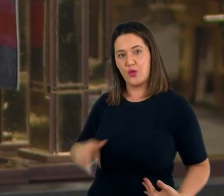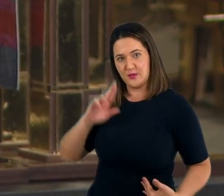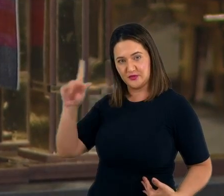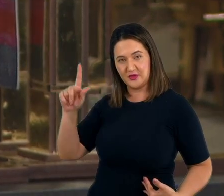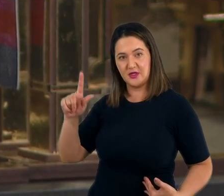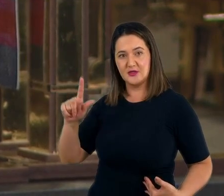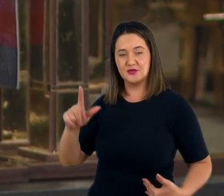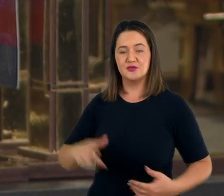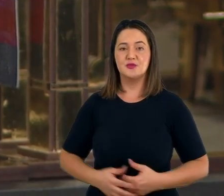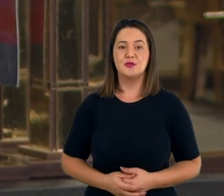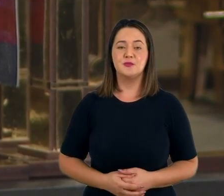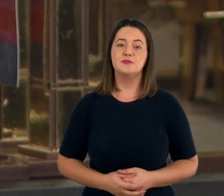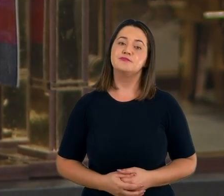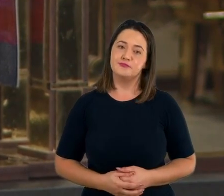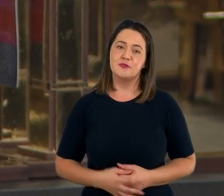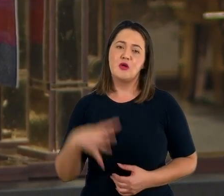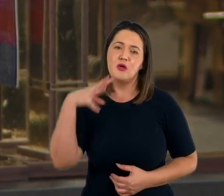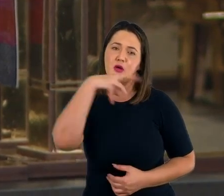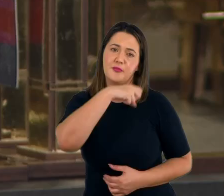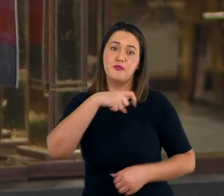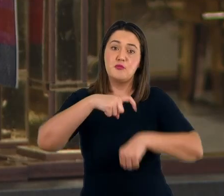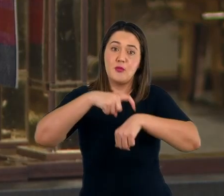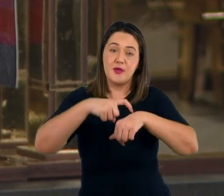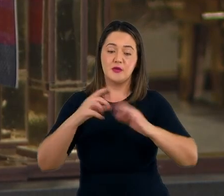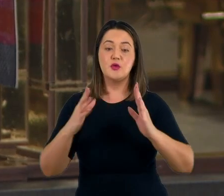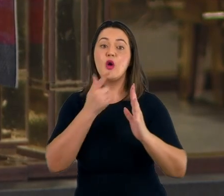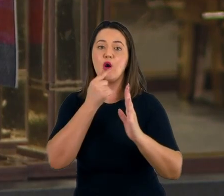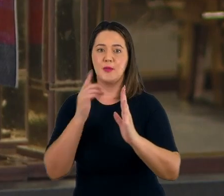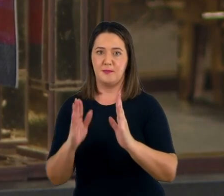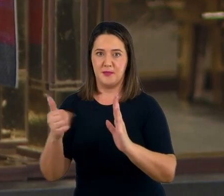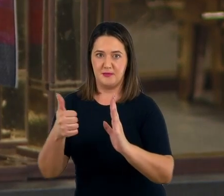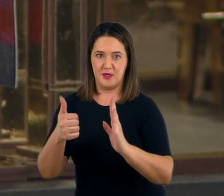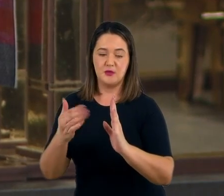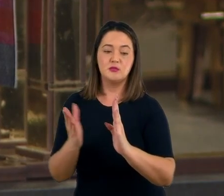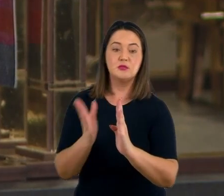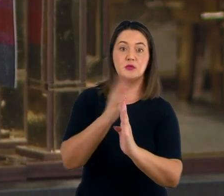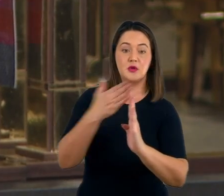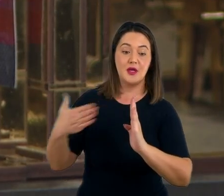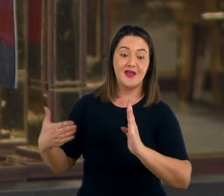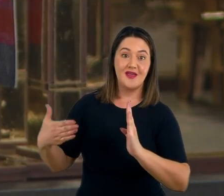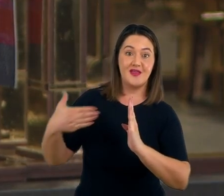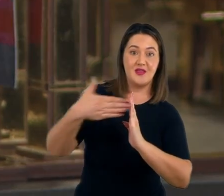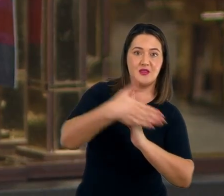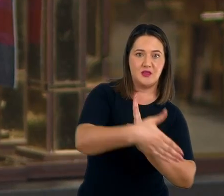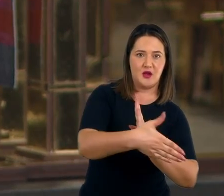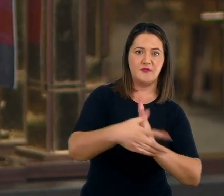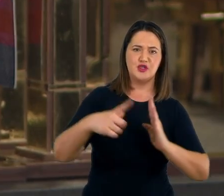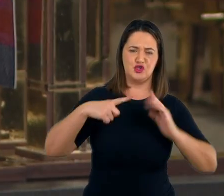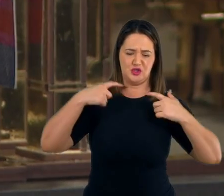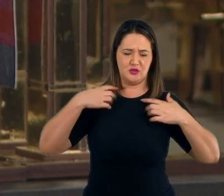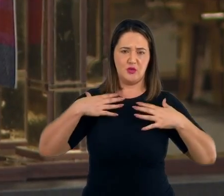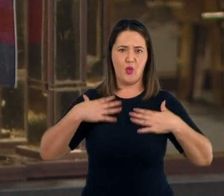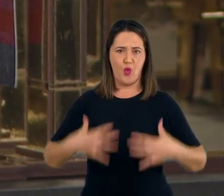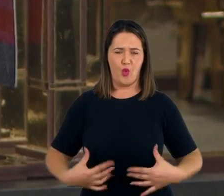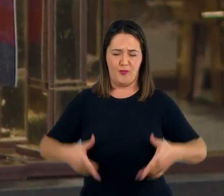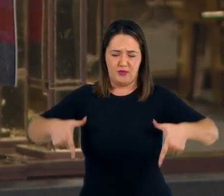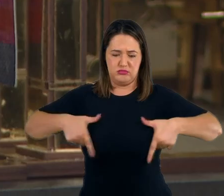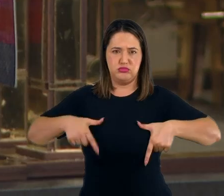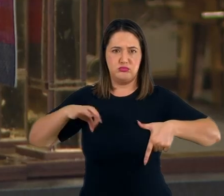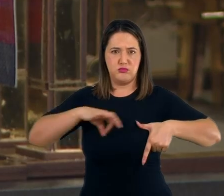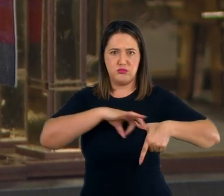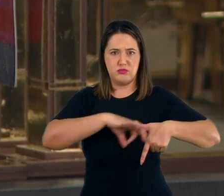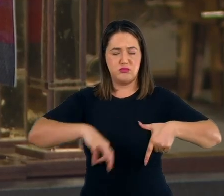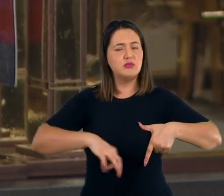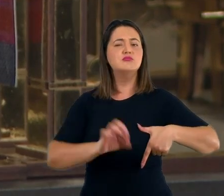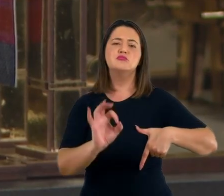com vestes um tanto diferentes do sacerdote. É claro que ao entrar no lugar santíssimo, ele não entrava com todo